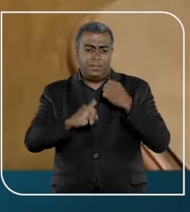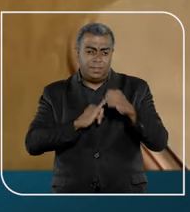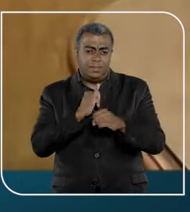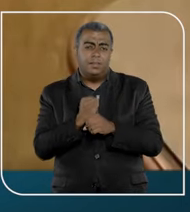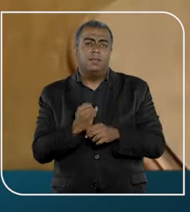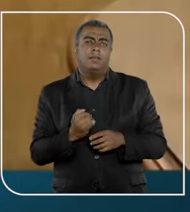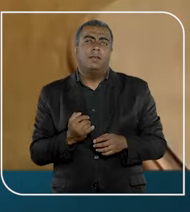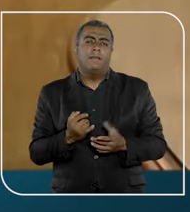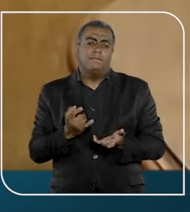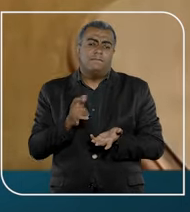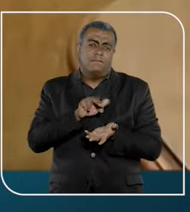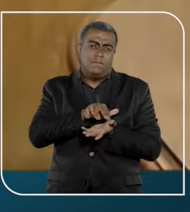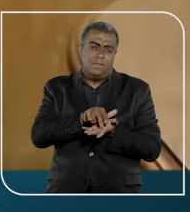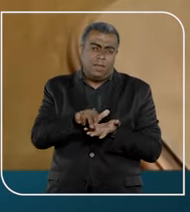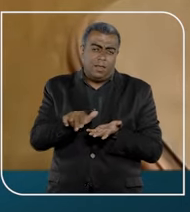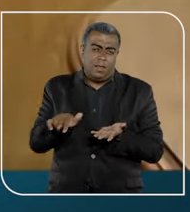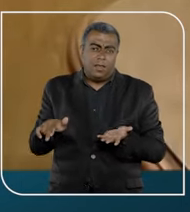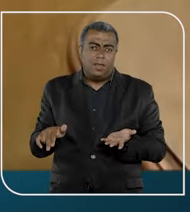sites,